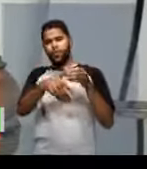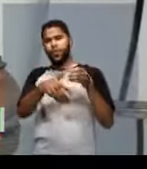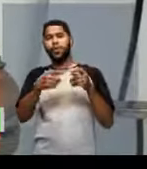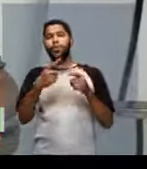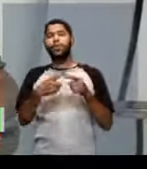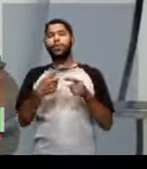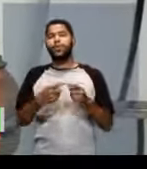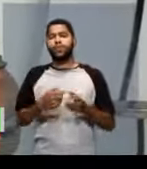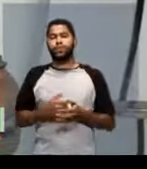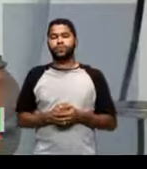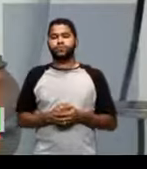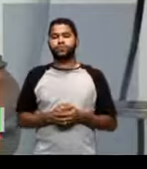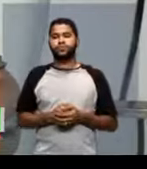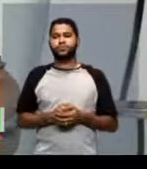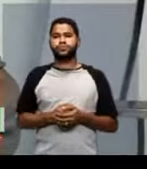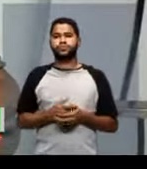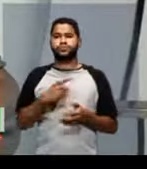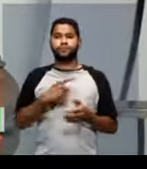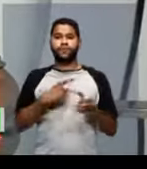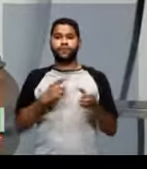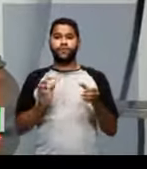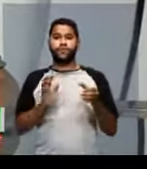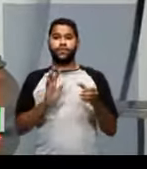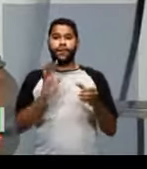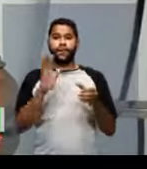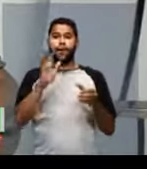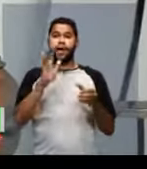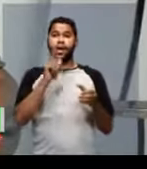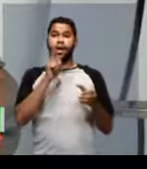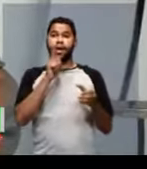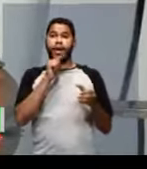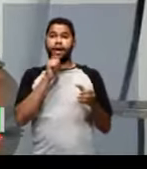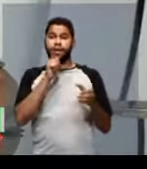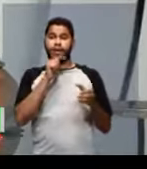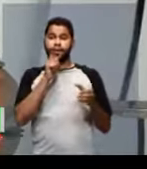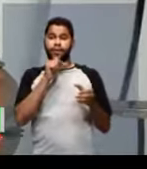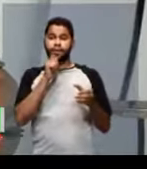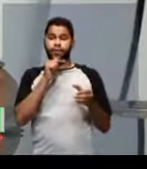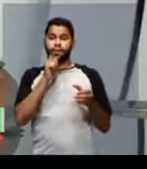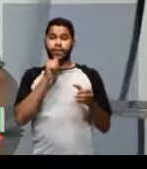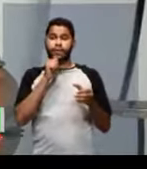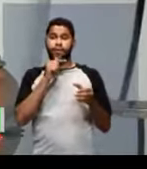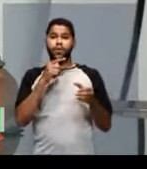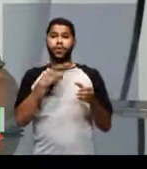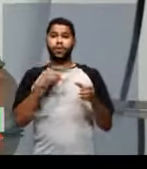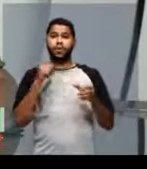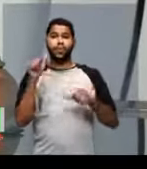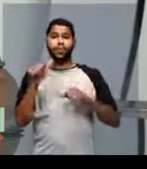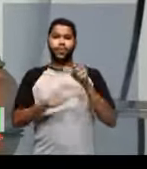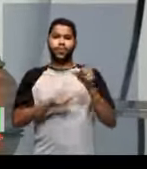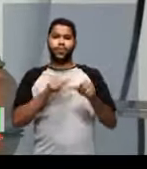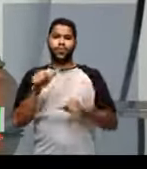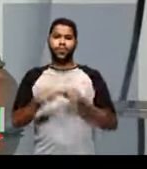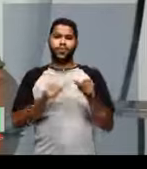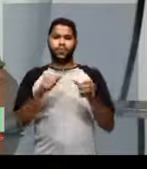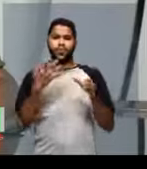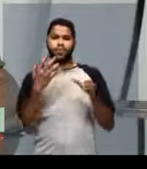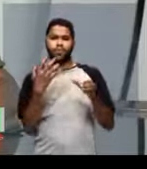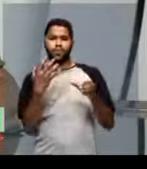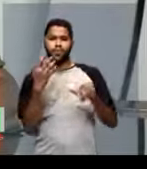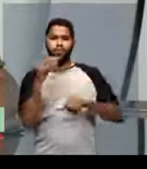porque o vapor de água no ar, ele condensou, ele mudou de estado físico.